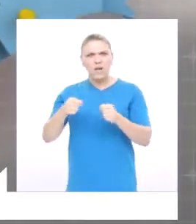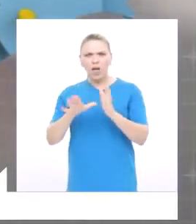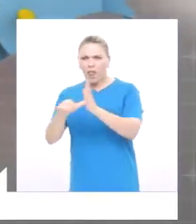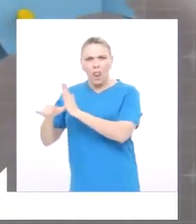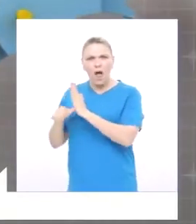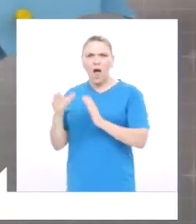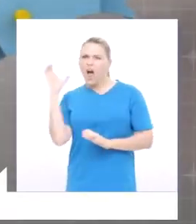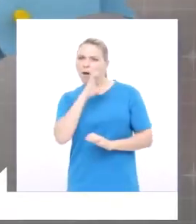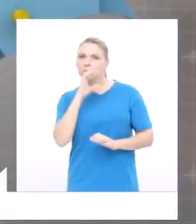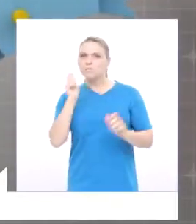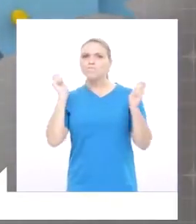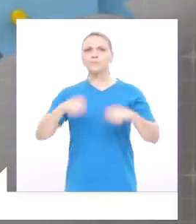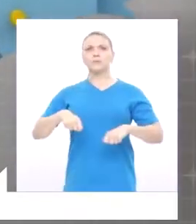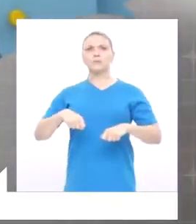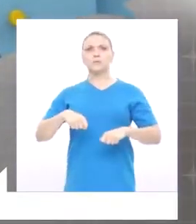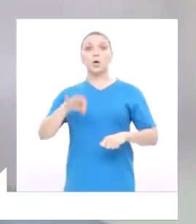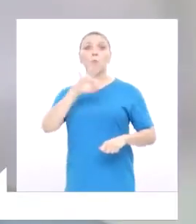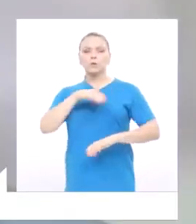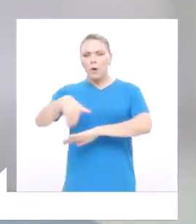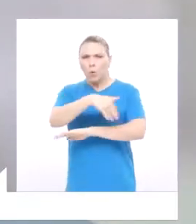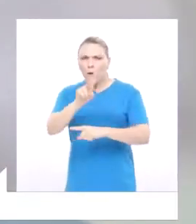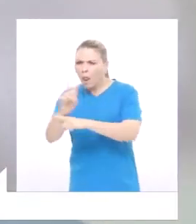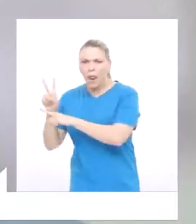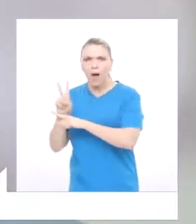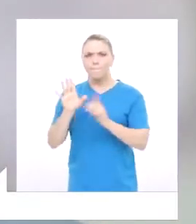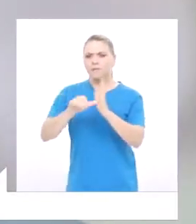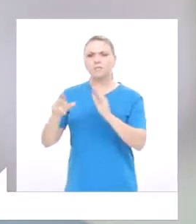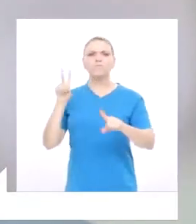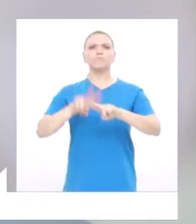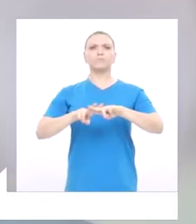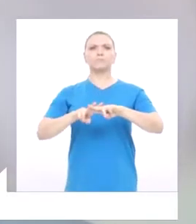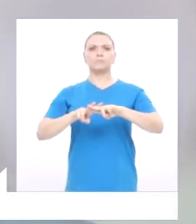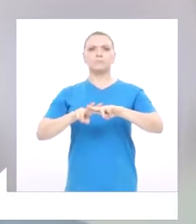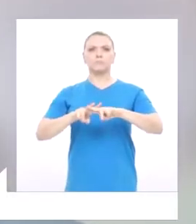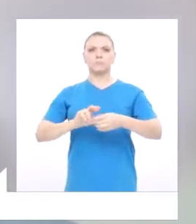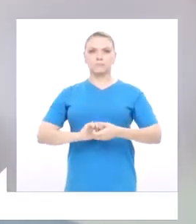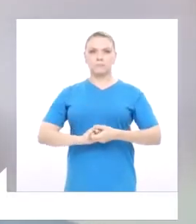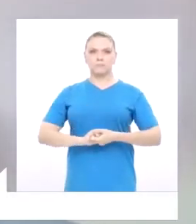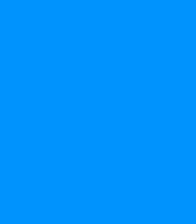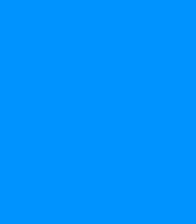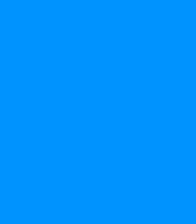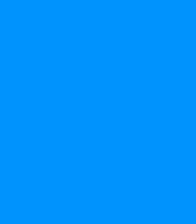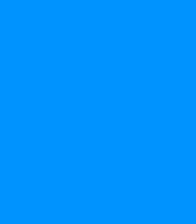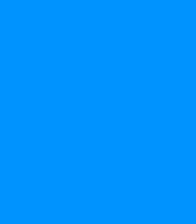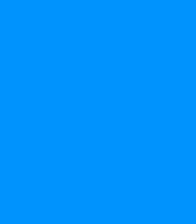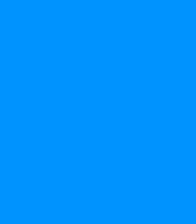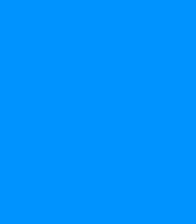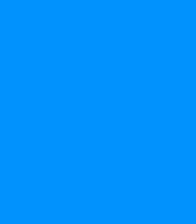crime de forma mais rápida e eficiente. É polícia na rua e bandido na cadeia.